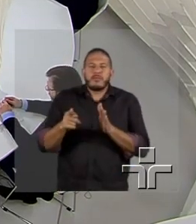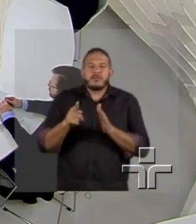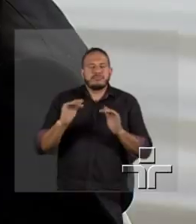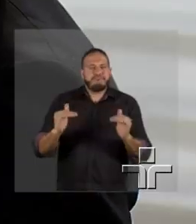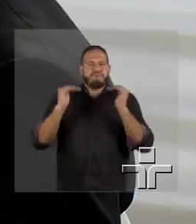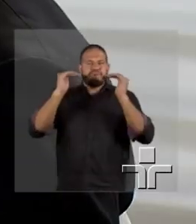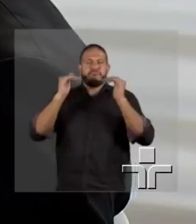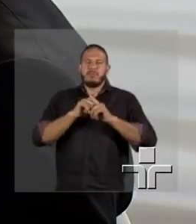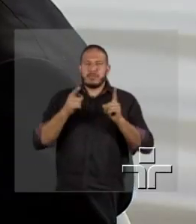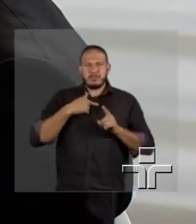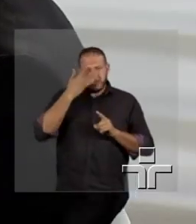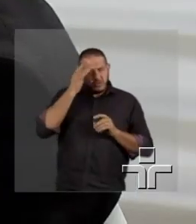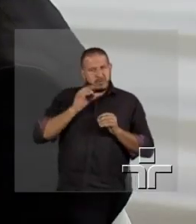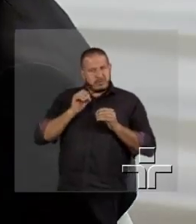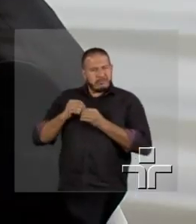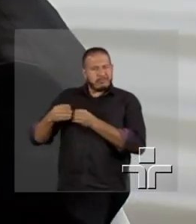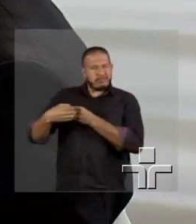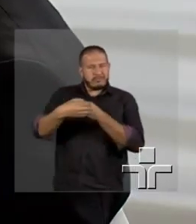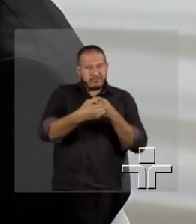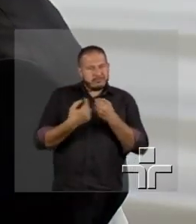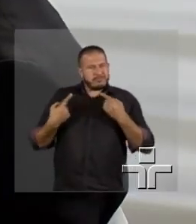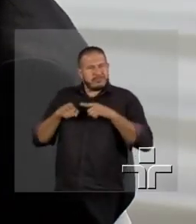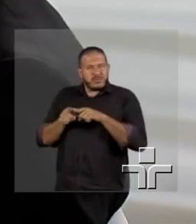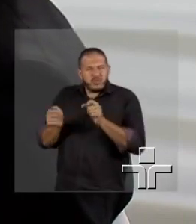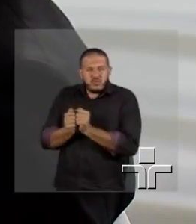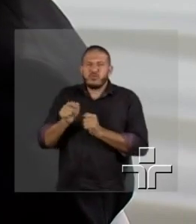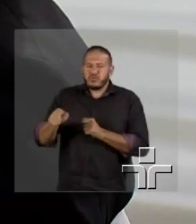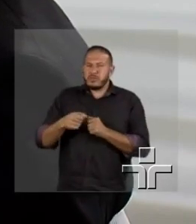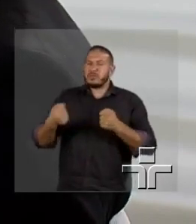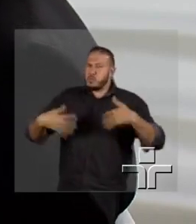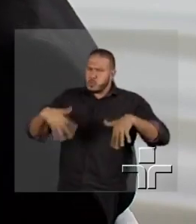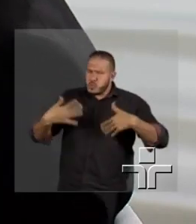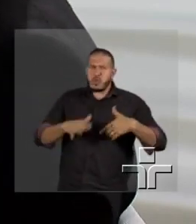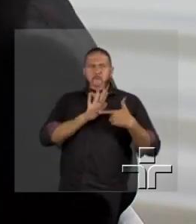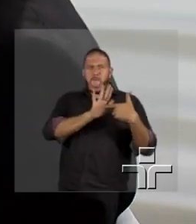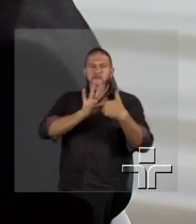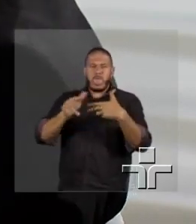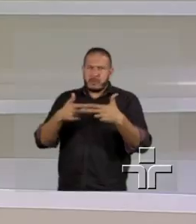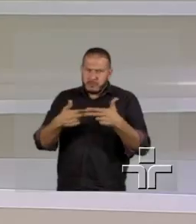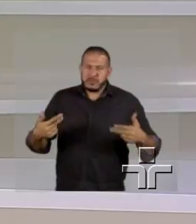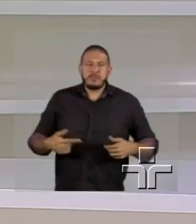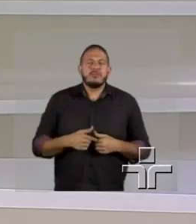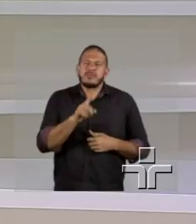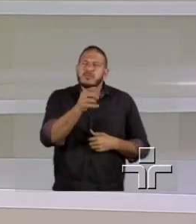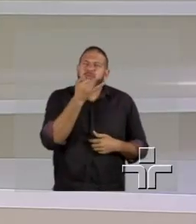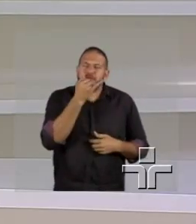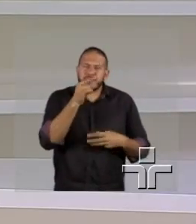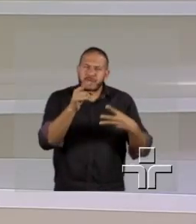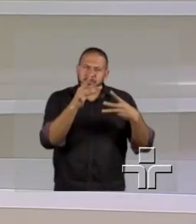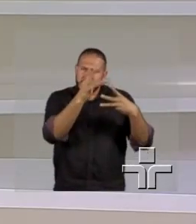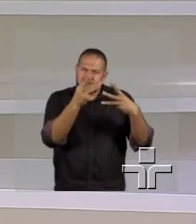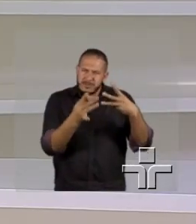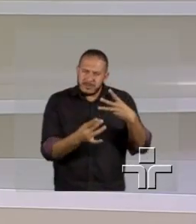brasileiros, o quadro técnico é fantástico. Eu aprendi a admirar o pessoal lá de CGU, de Receita,